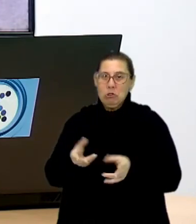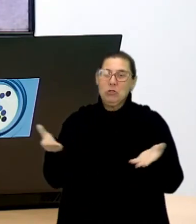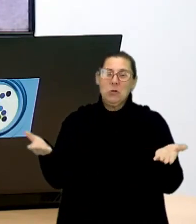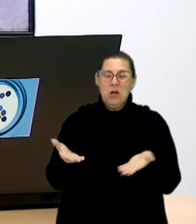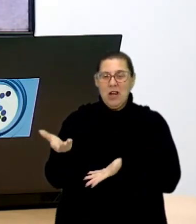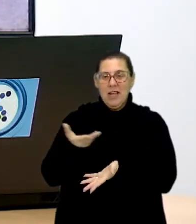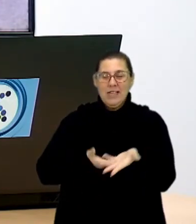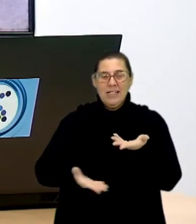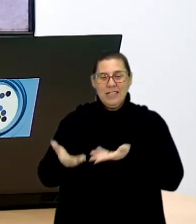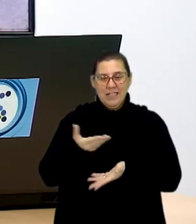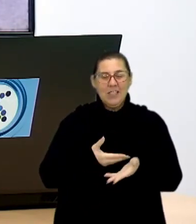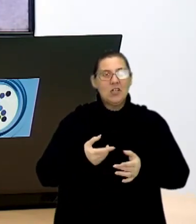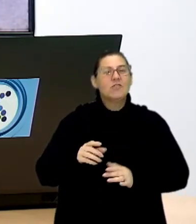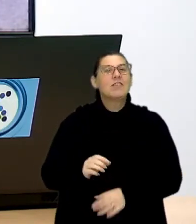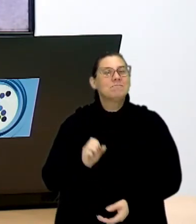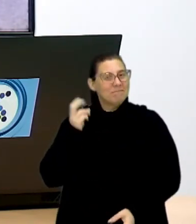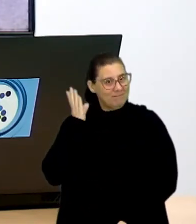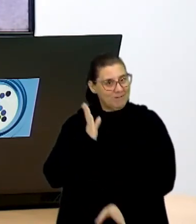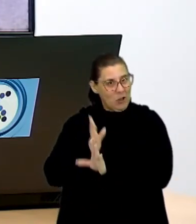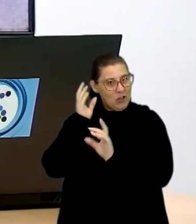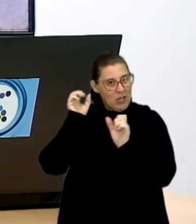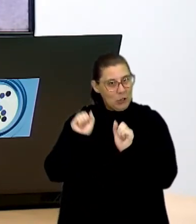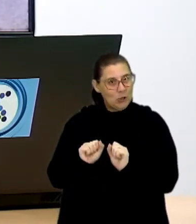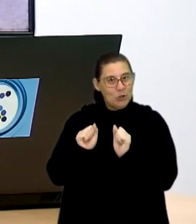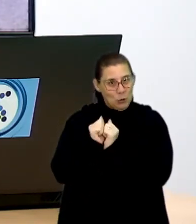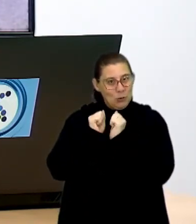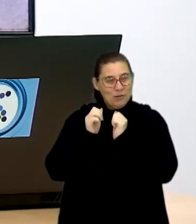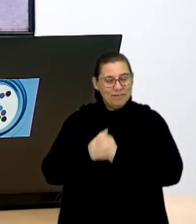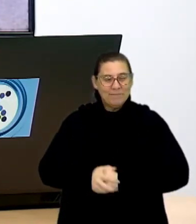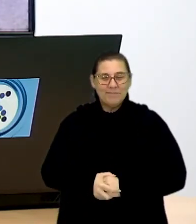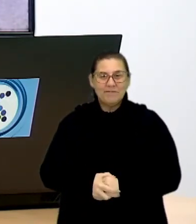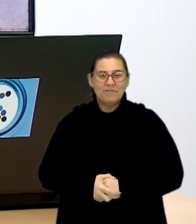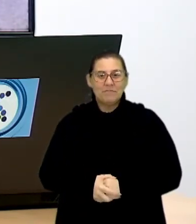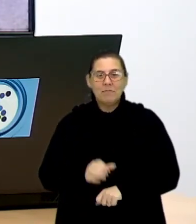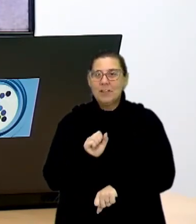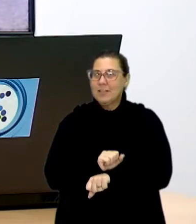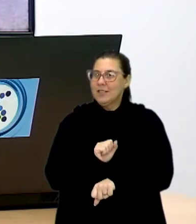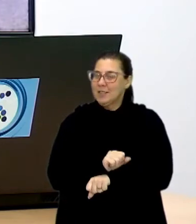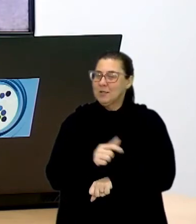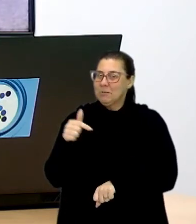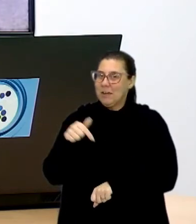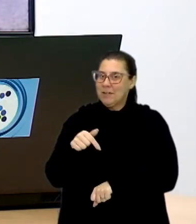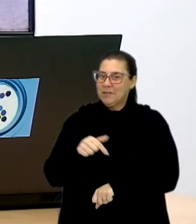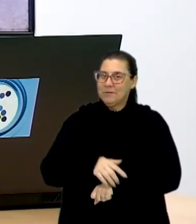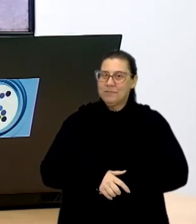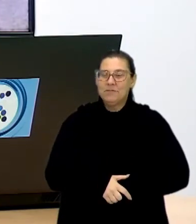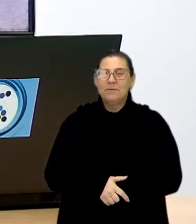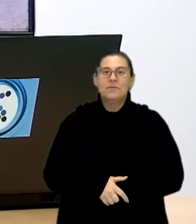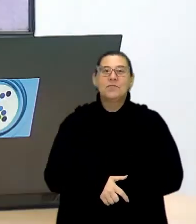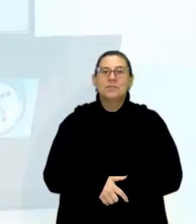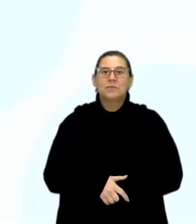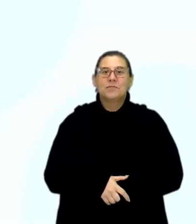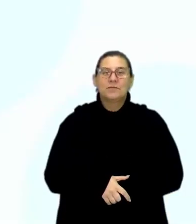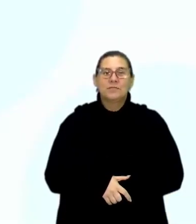na interação que a gente vai descobrir quem disse tais palavras. Te espero aqui!